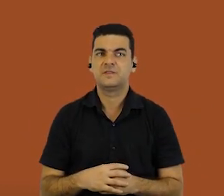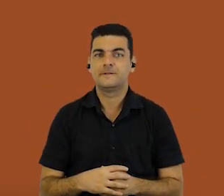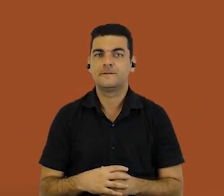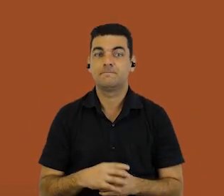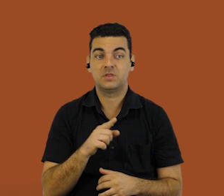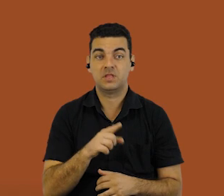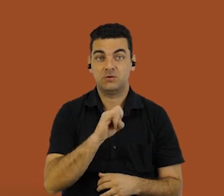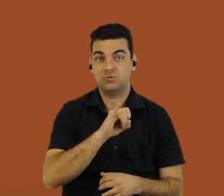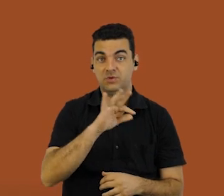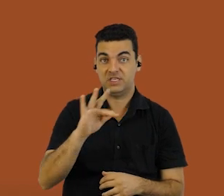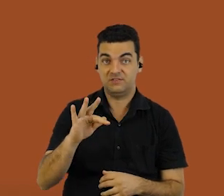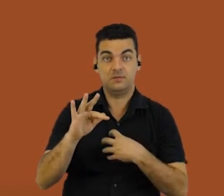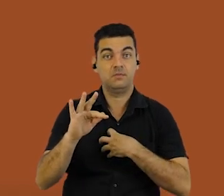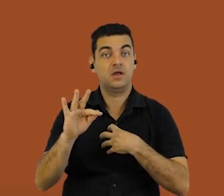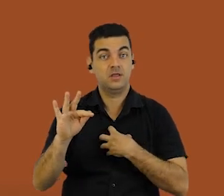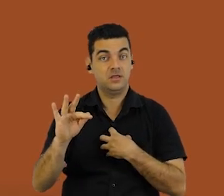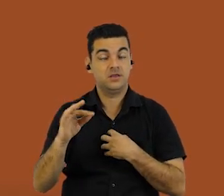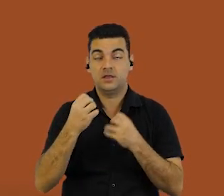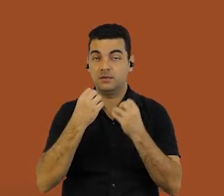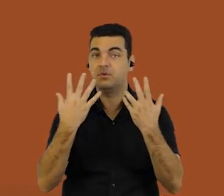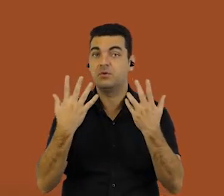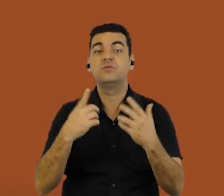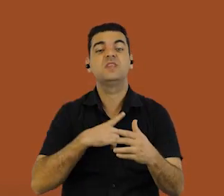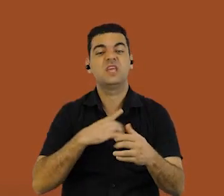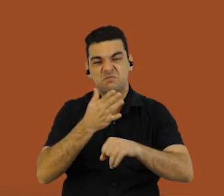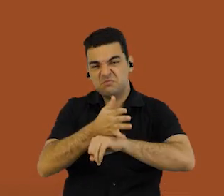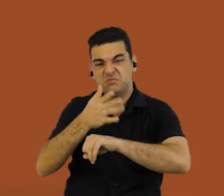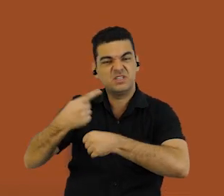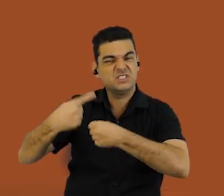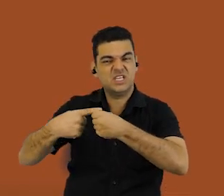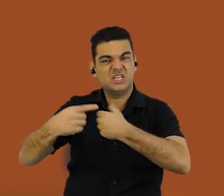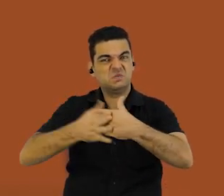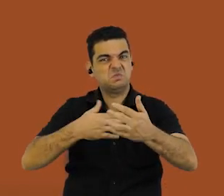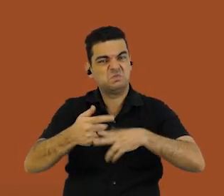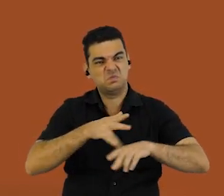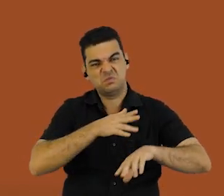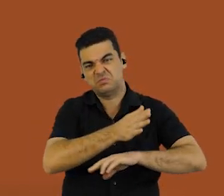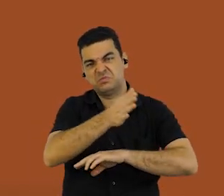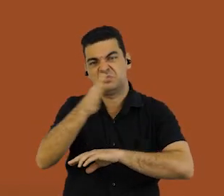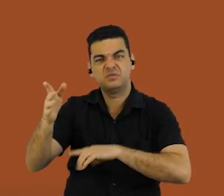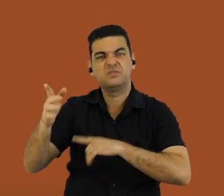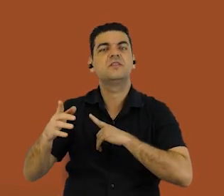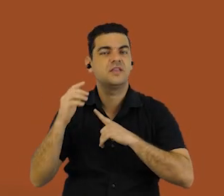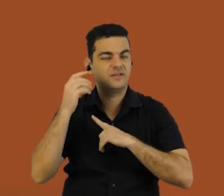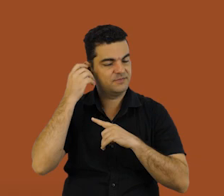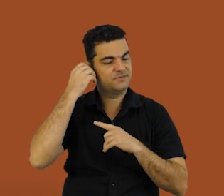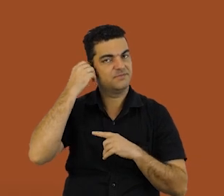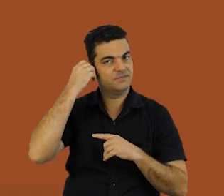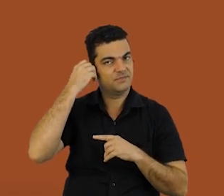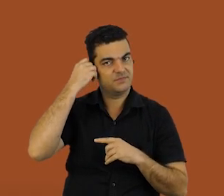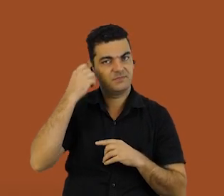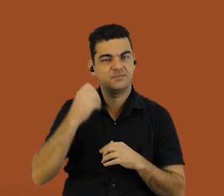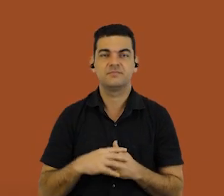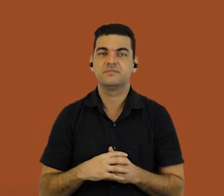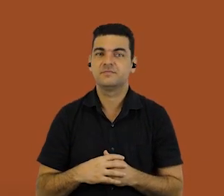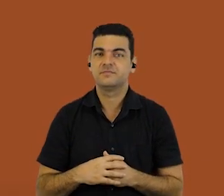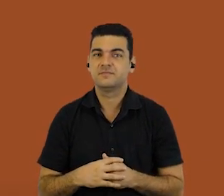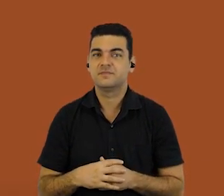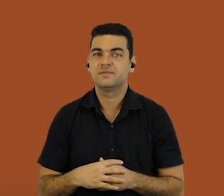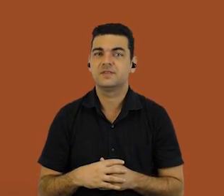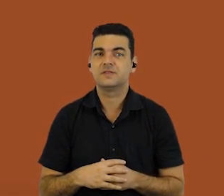o IFE Baiano está na maioria das periferias da Bahia, né? Assim, né? Do interior, né?